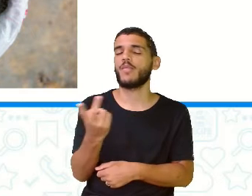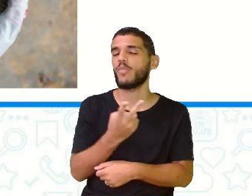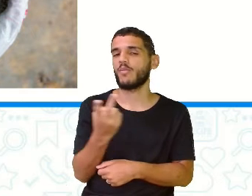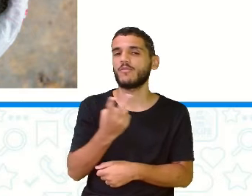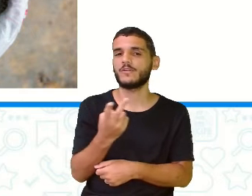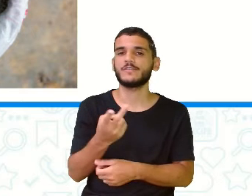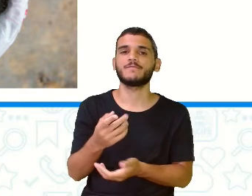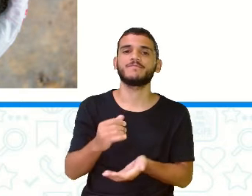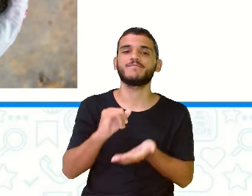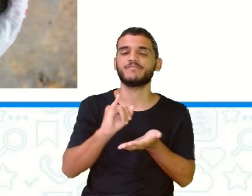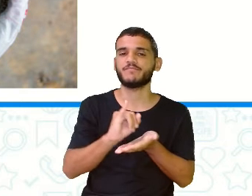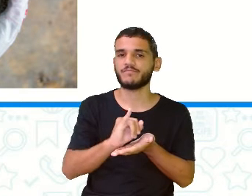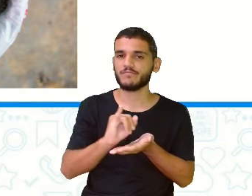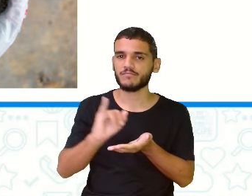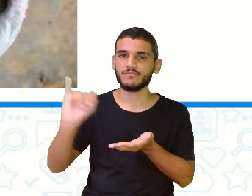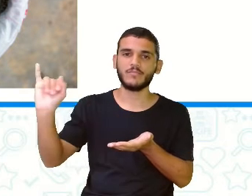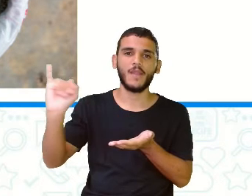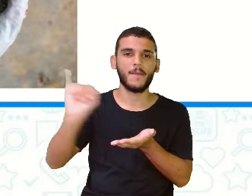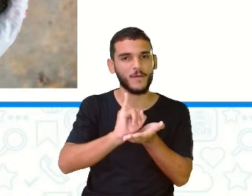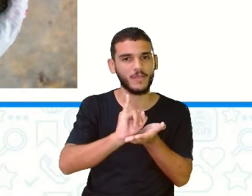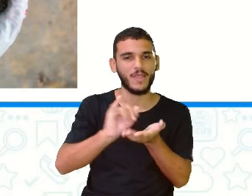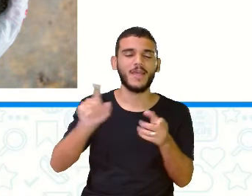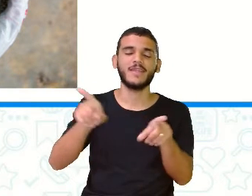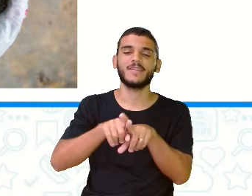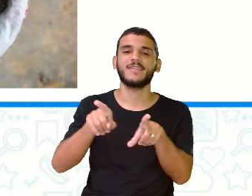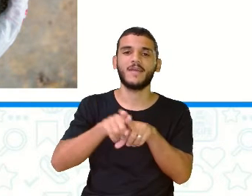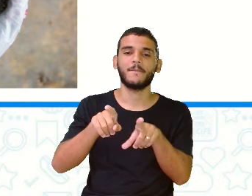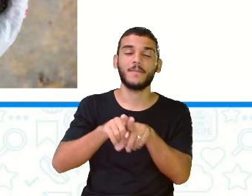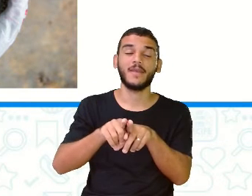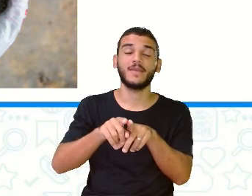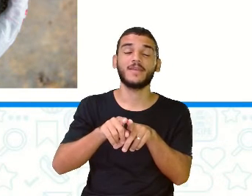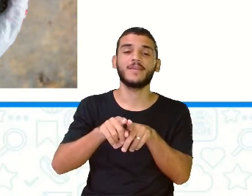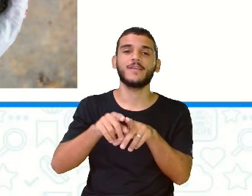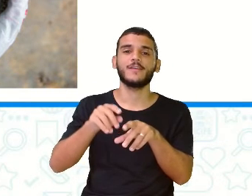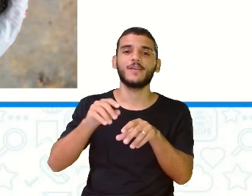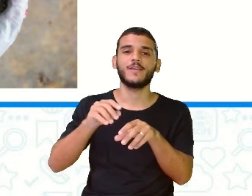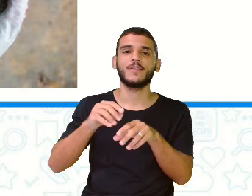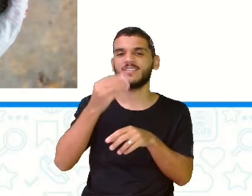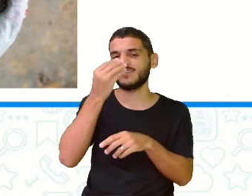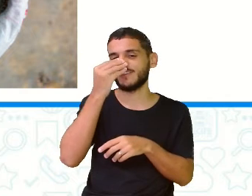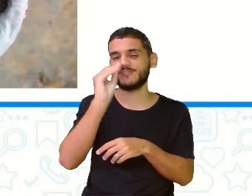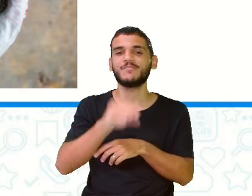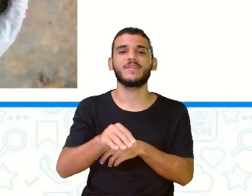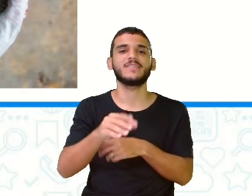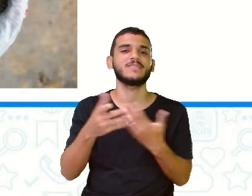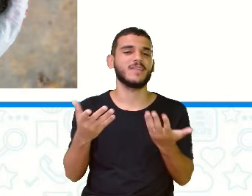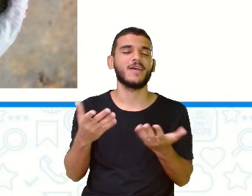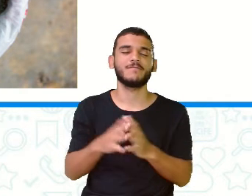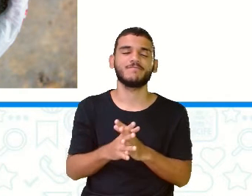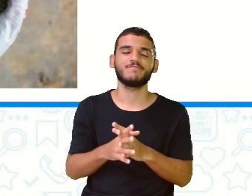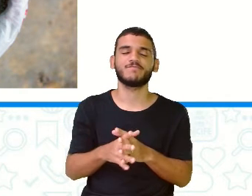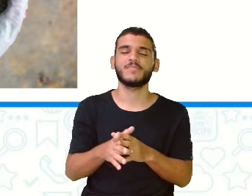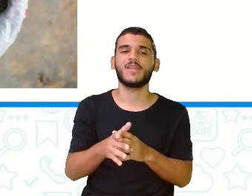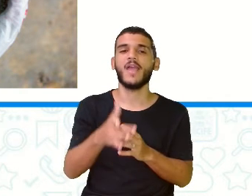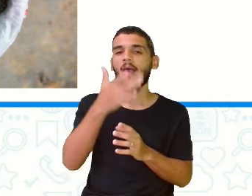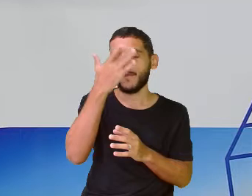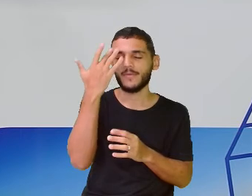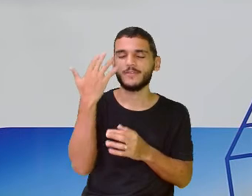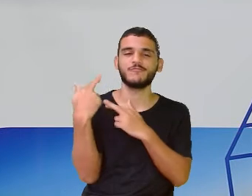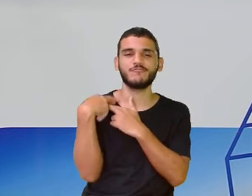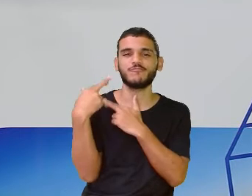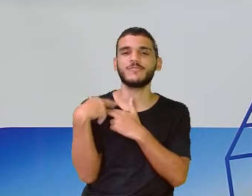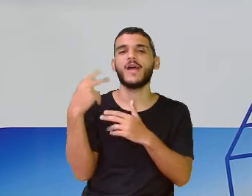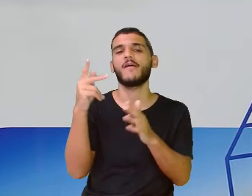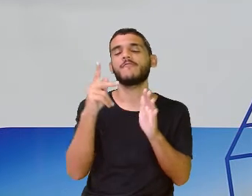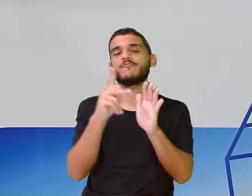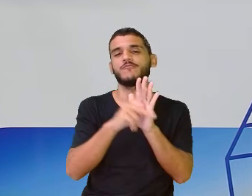de importar e a de jogar fora. Quem disse isso foi Legaspi, que é aí uma pessoa que está à frente do projeto, não é? Para a